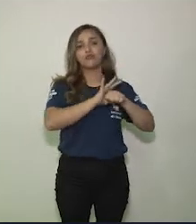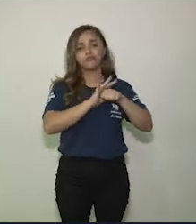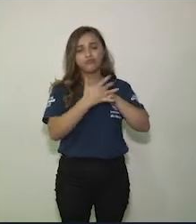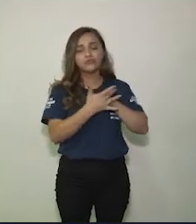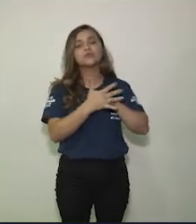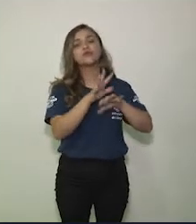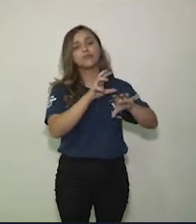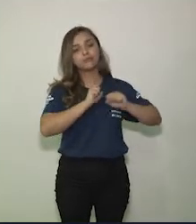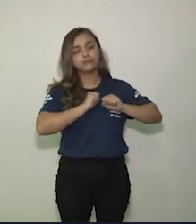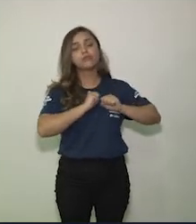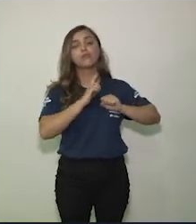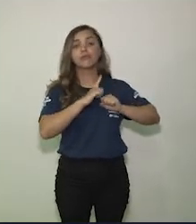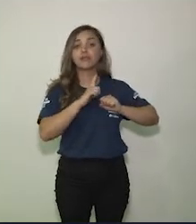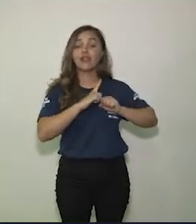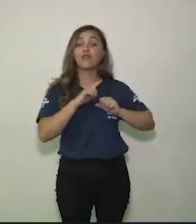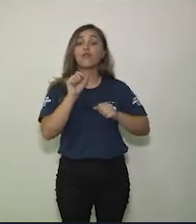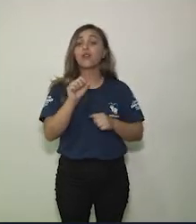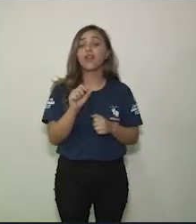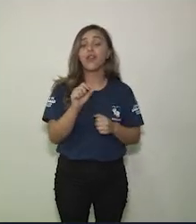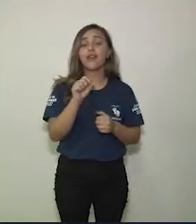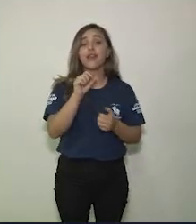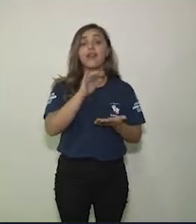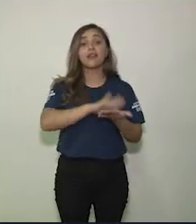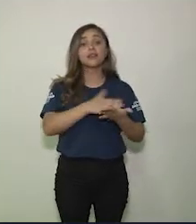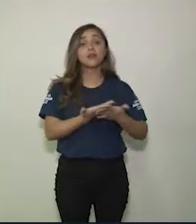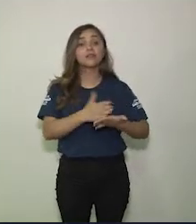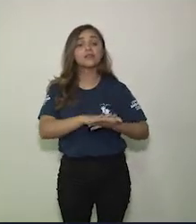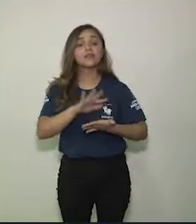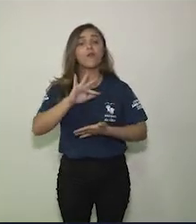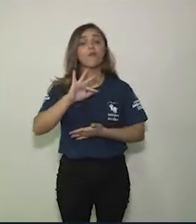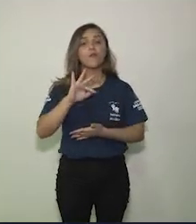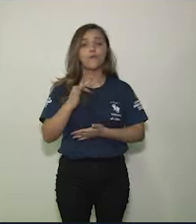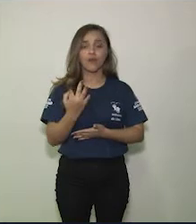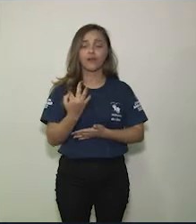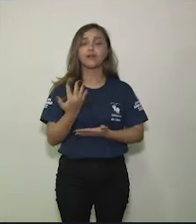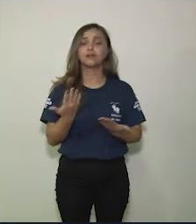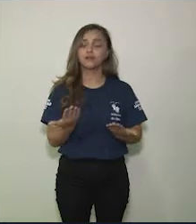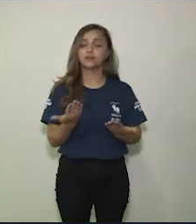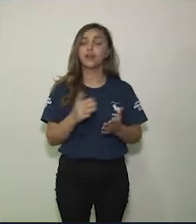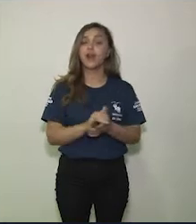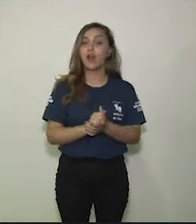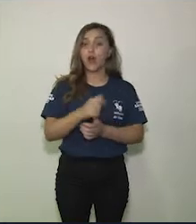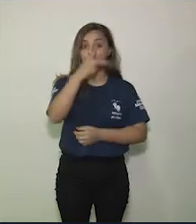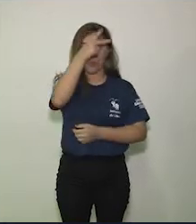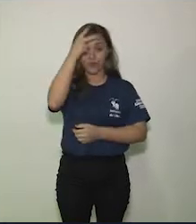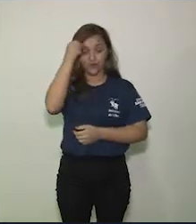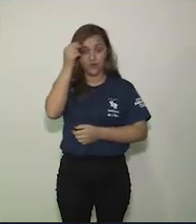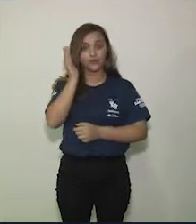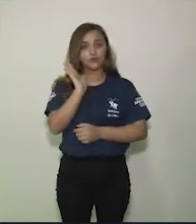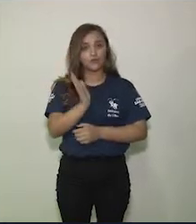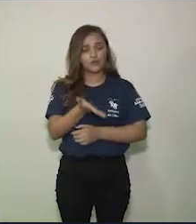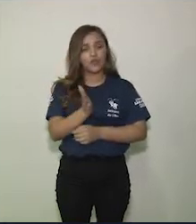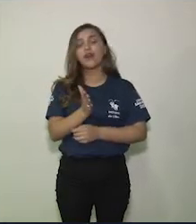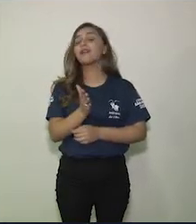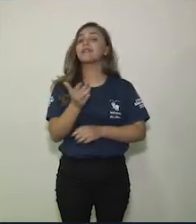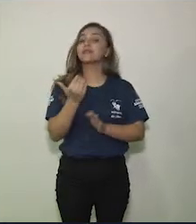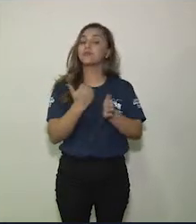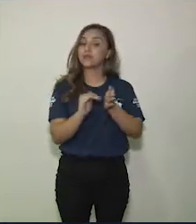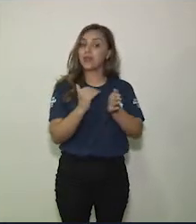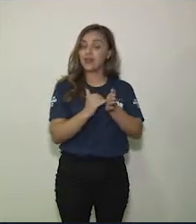falsa interpretação que a gente teria naquele momento e, como o prefeito determinou e o secretário municipal,